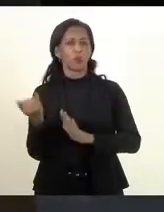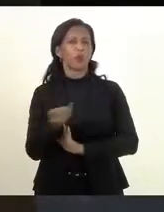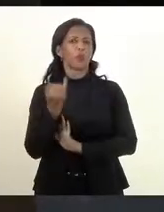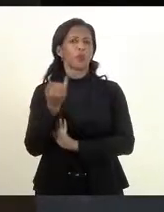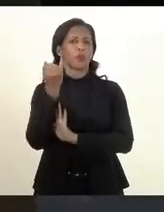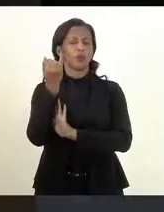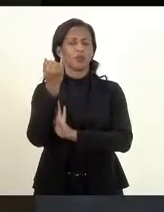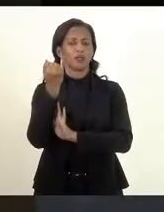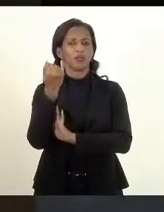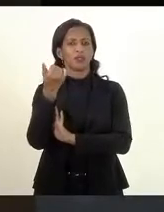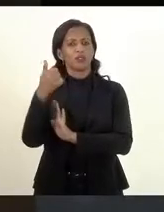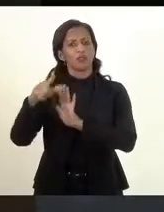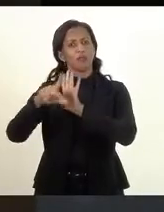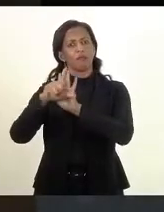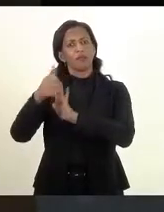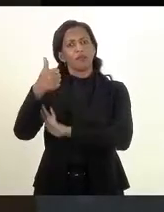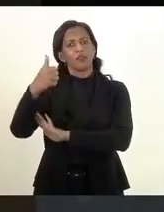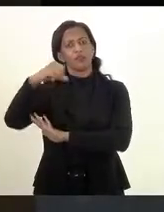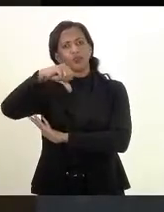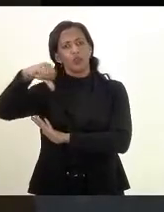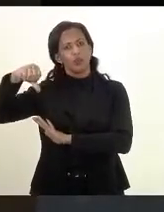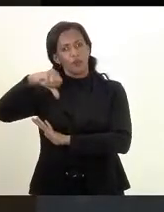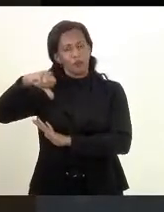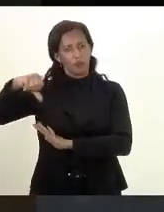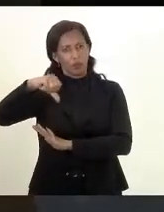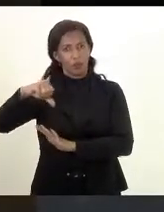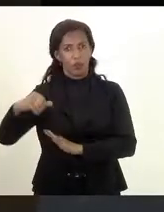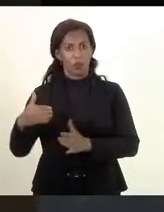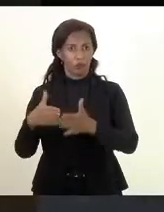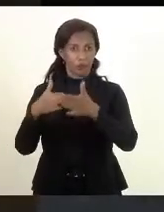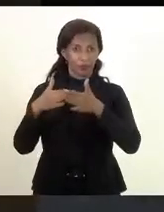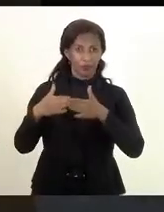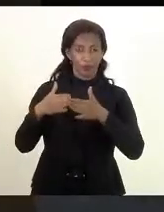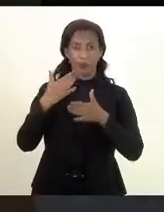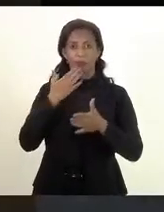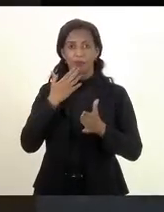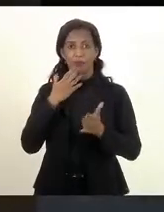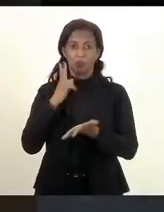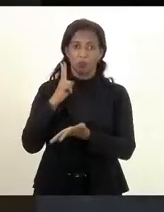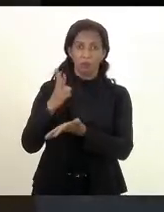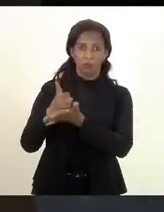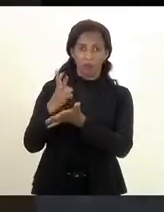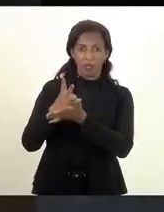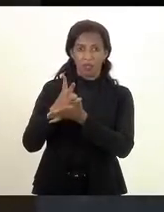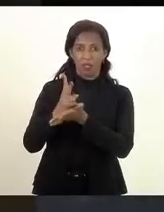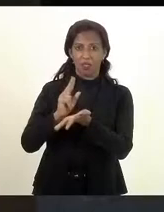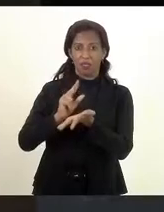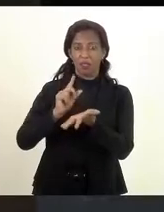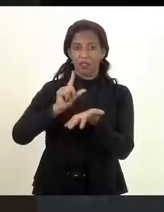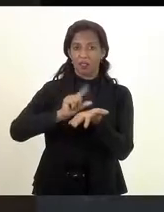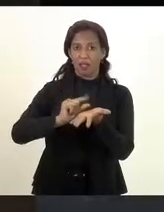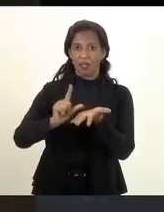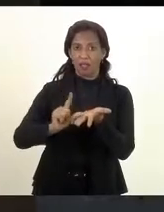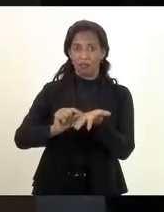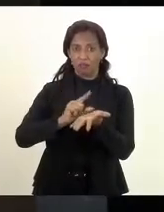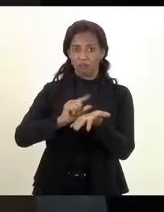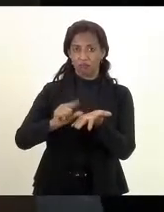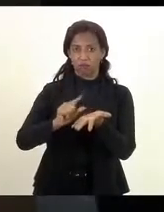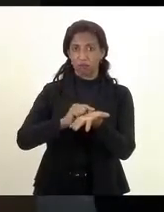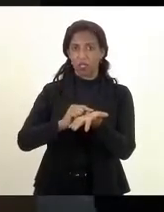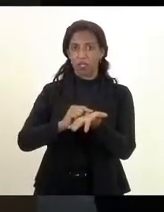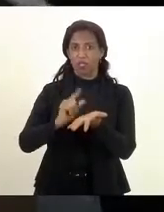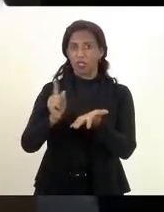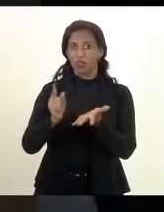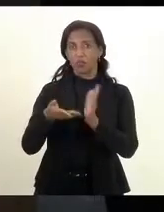da lei de 99. Por isso que eu fiz a supressiva, porque eu acho que manter esses artigos não prejudica o que o